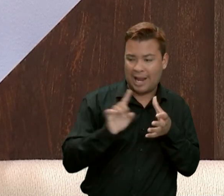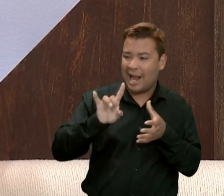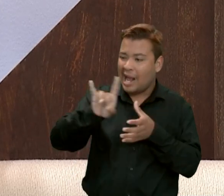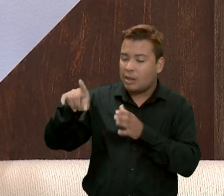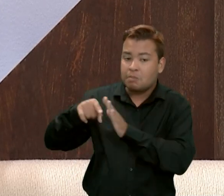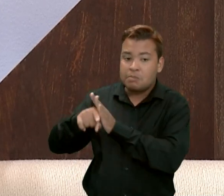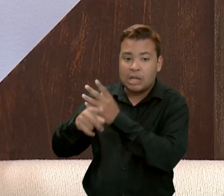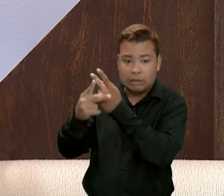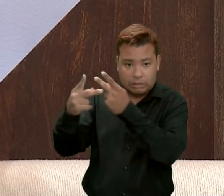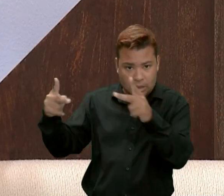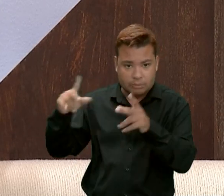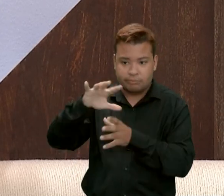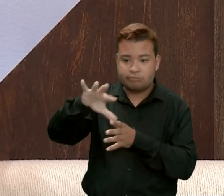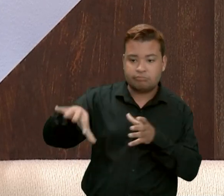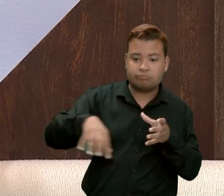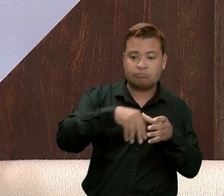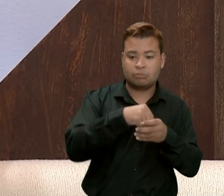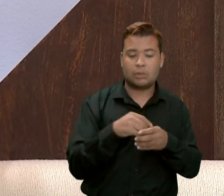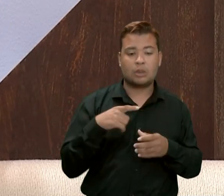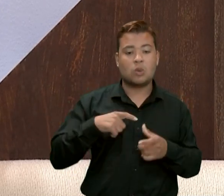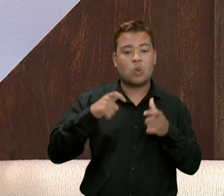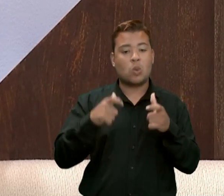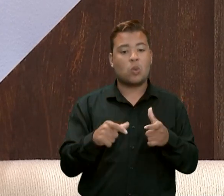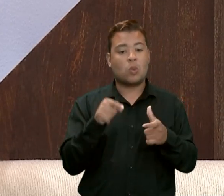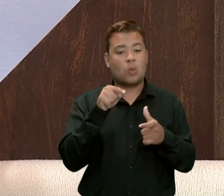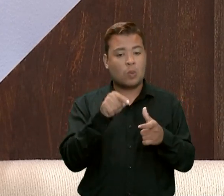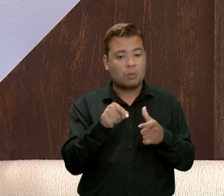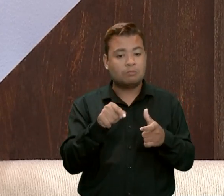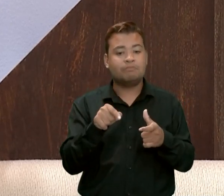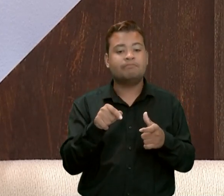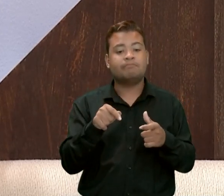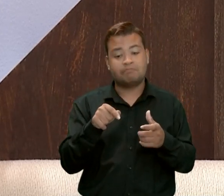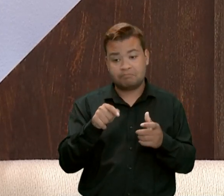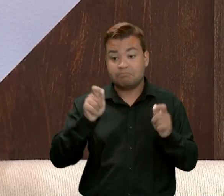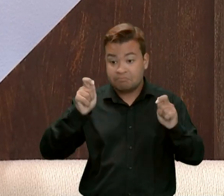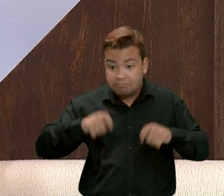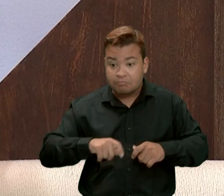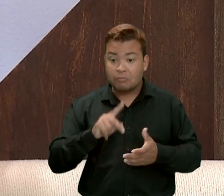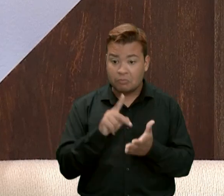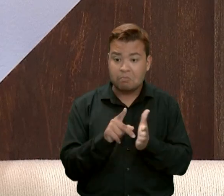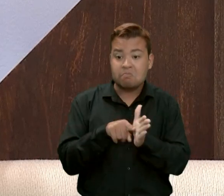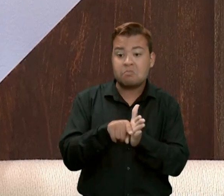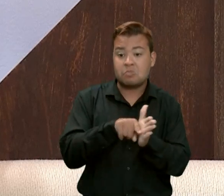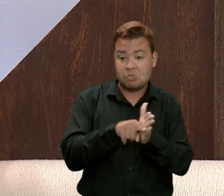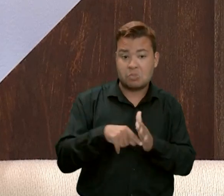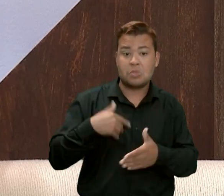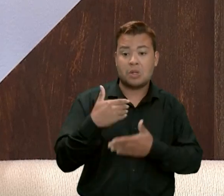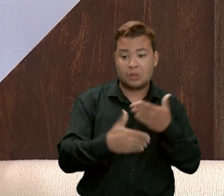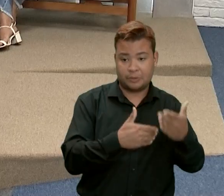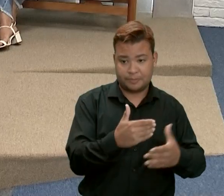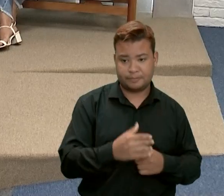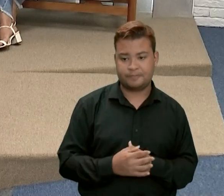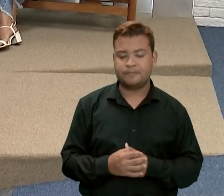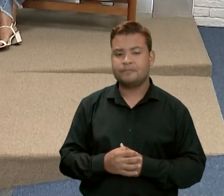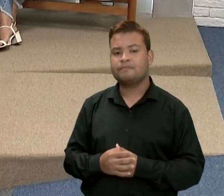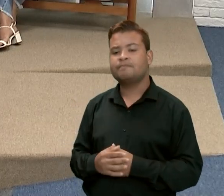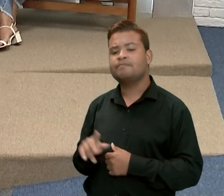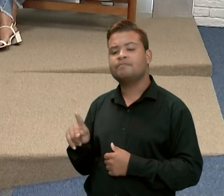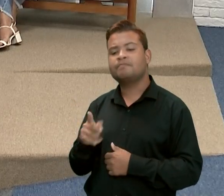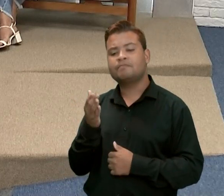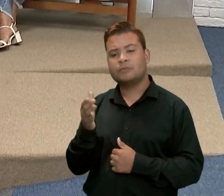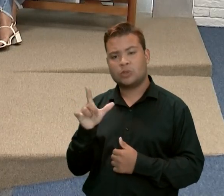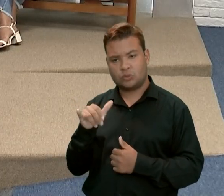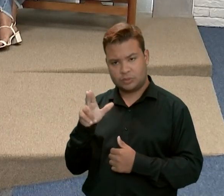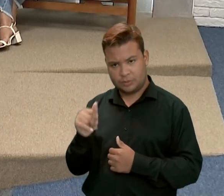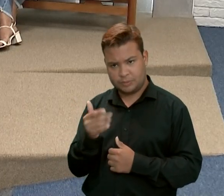ali um lugar de encontro, encontra um lugar de pesquisa comum. Professora Luciana, dentro desse